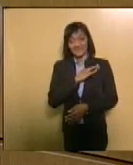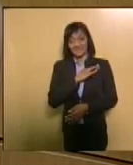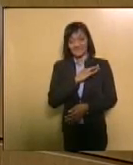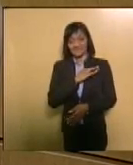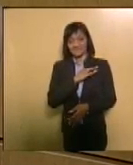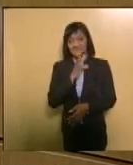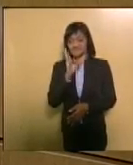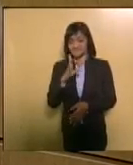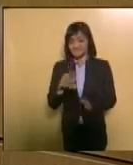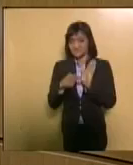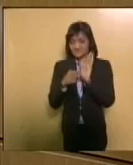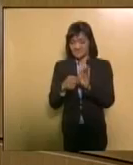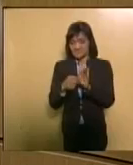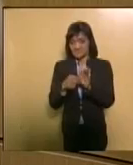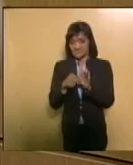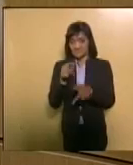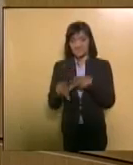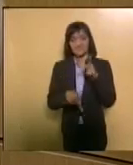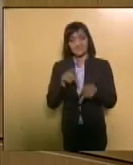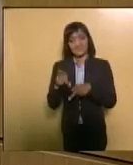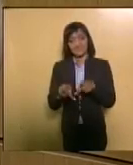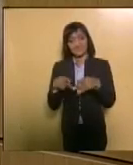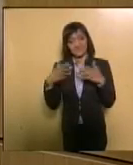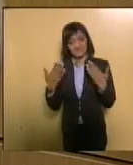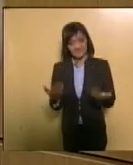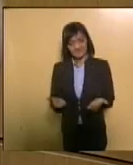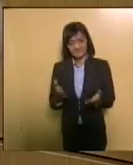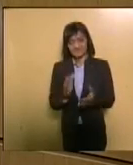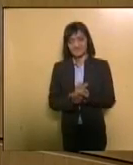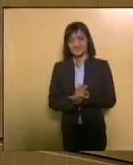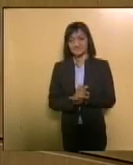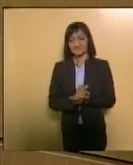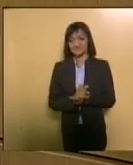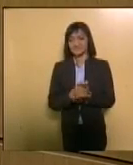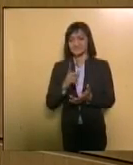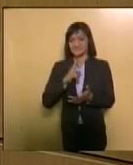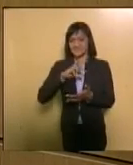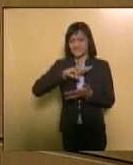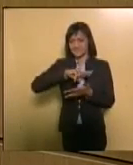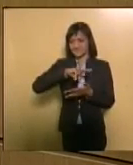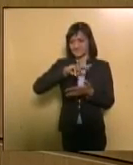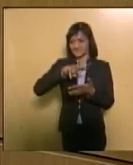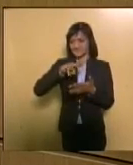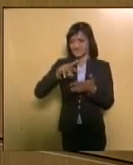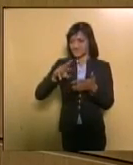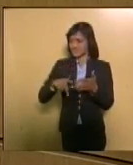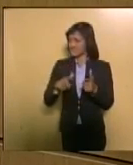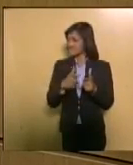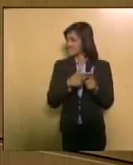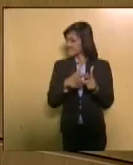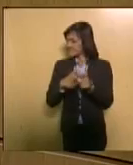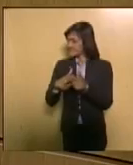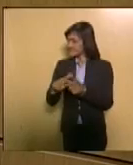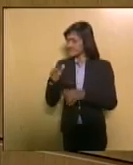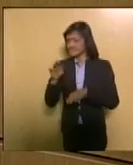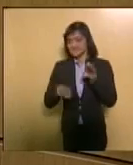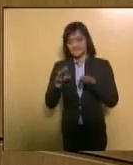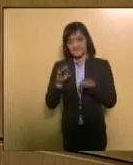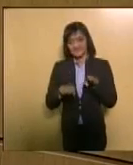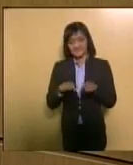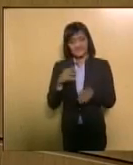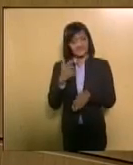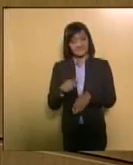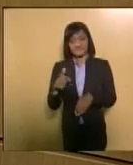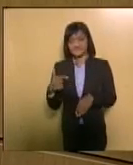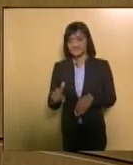Estado pra população então recai sobre ela uma série de circunstâncias que muitas vezes não tem